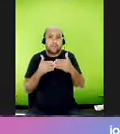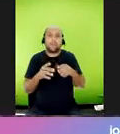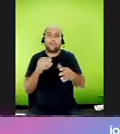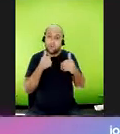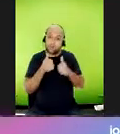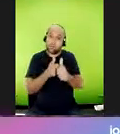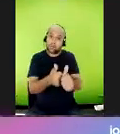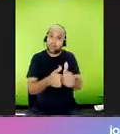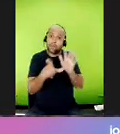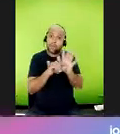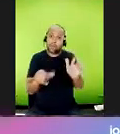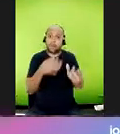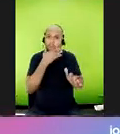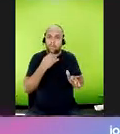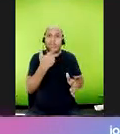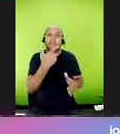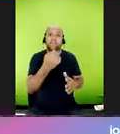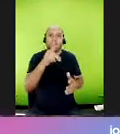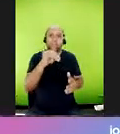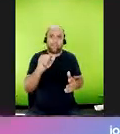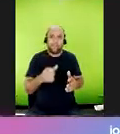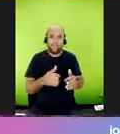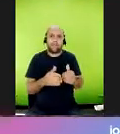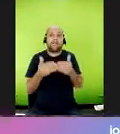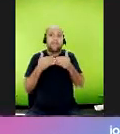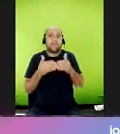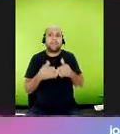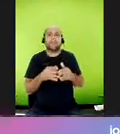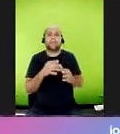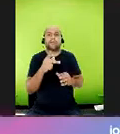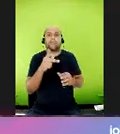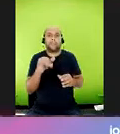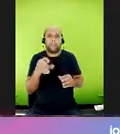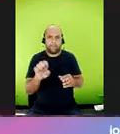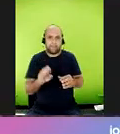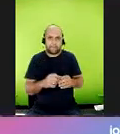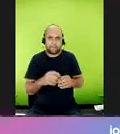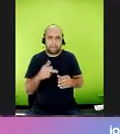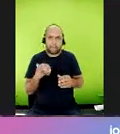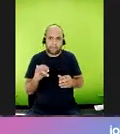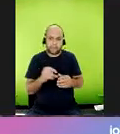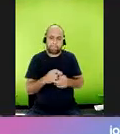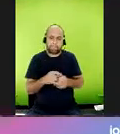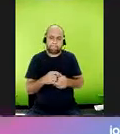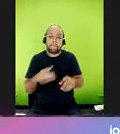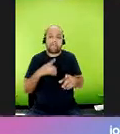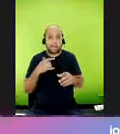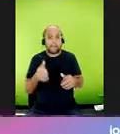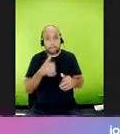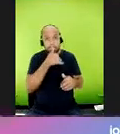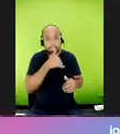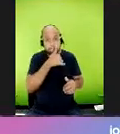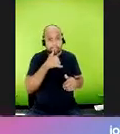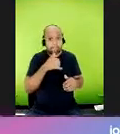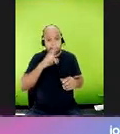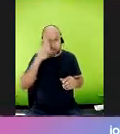né os homens agora até 20 dias de licença-paternidade também e a gente já faz uma força muito grande quando a gente acha